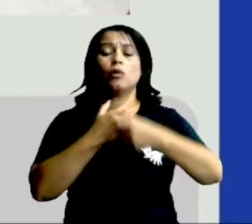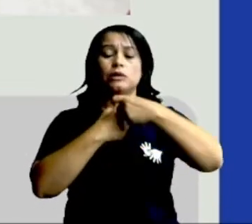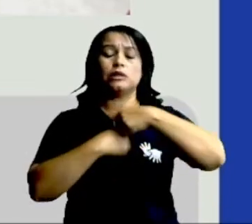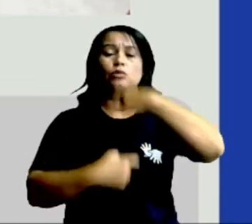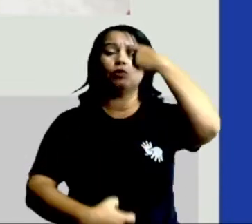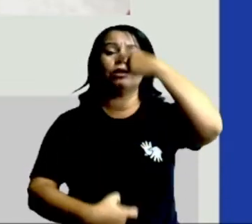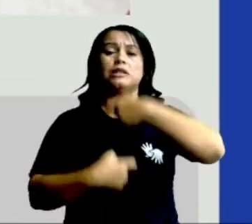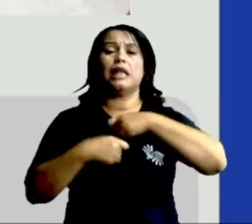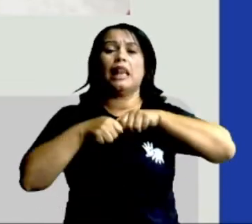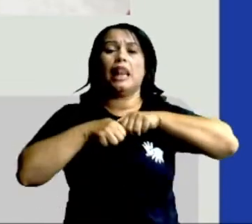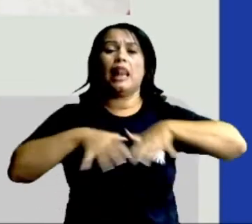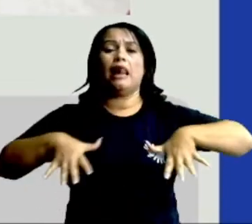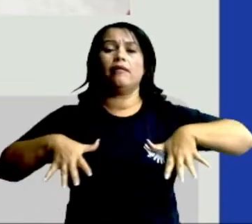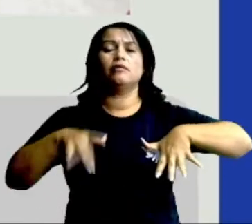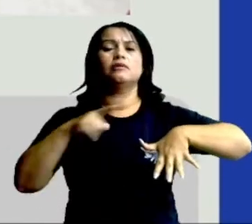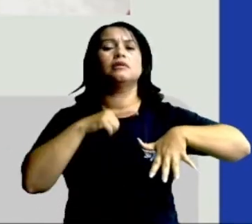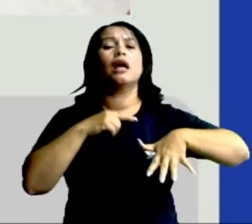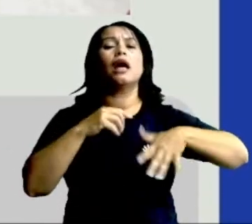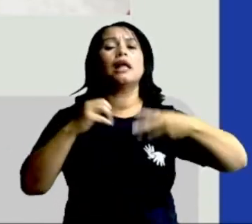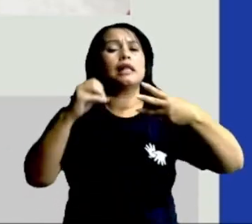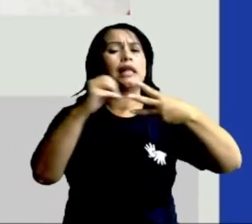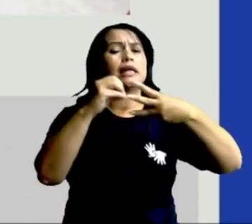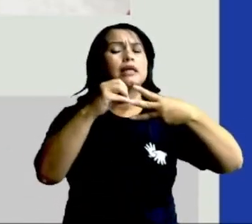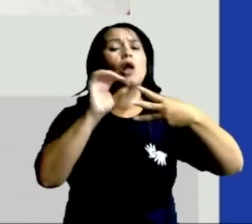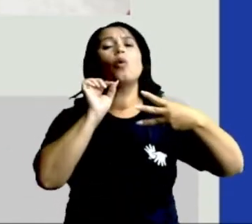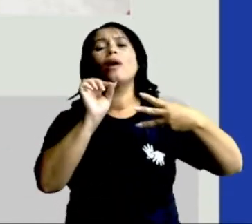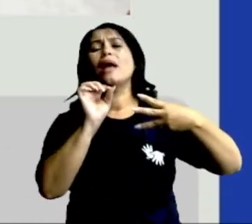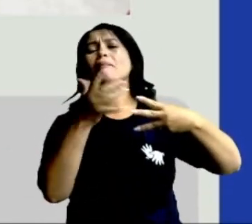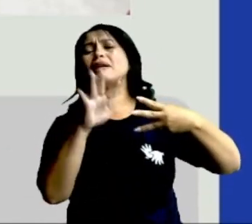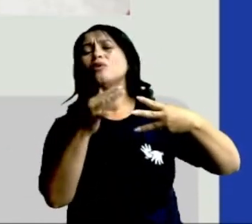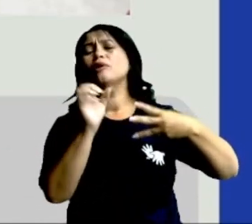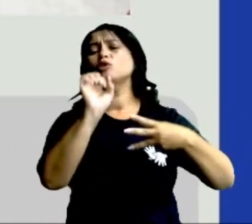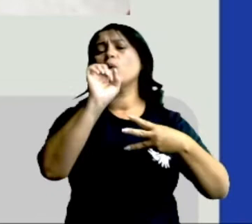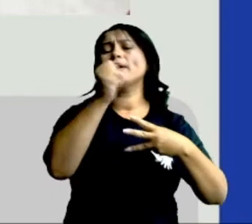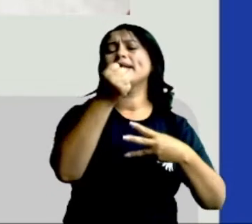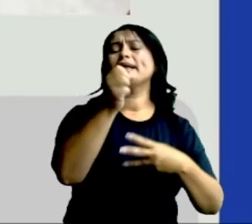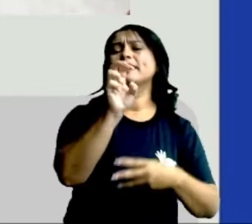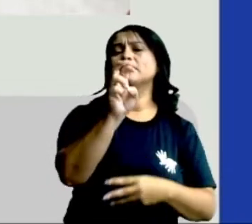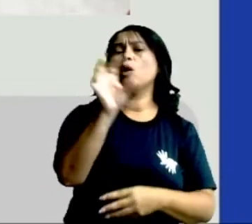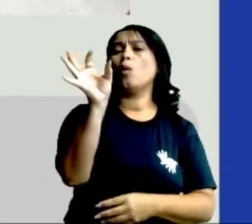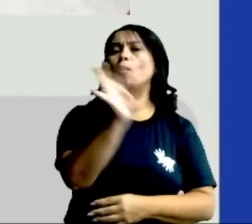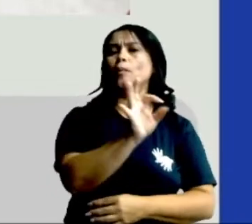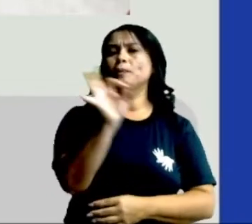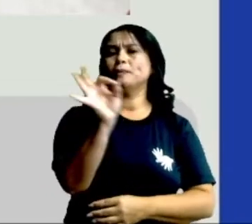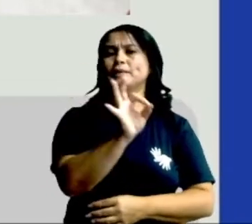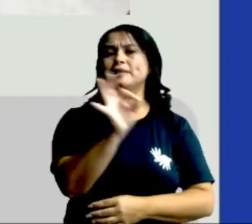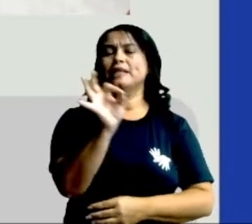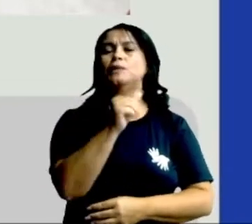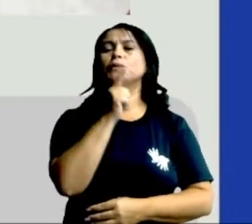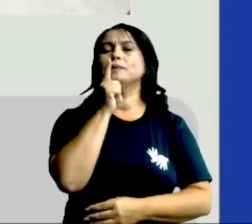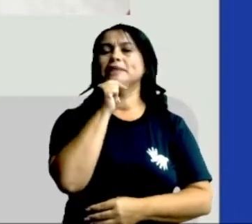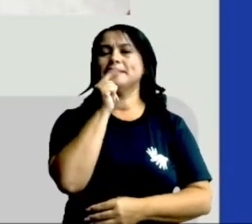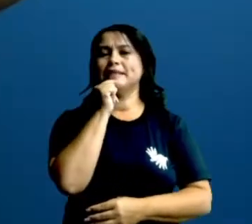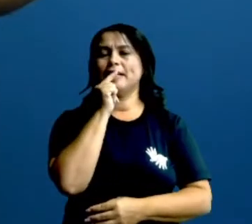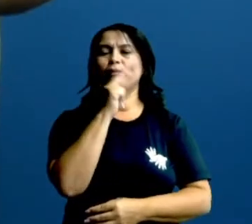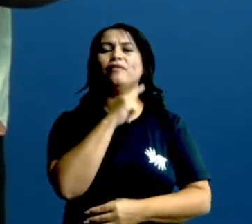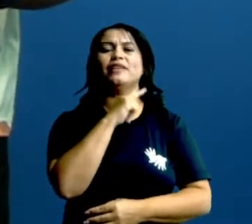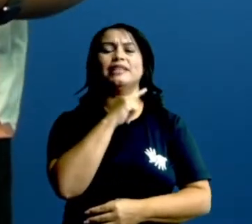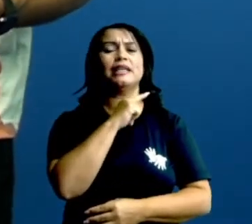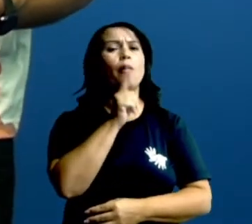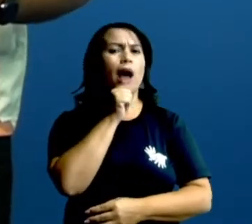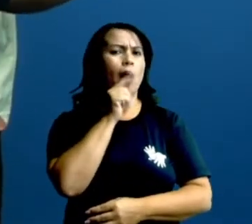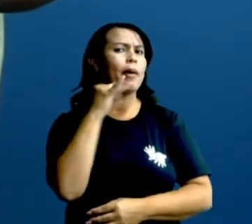células nervosas, vai ser composto por cerca de 85% de água, né? Ou seja, a